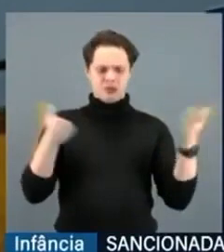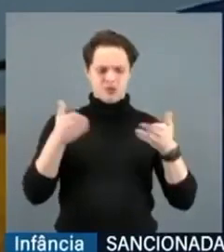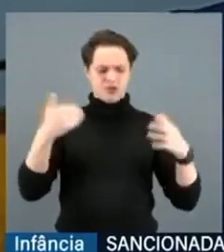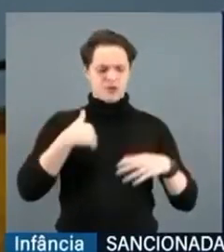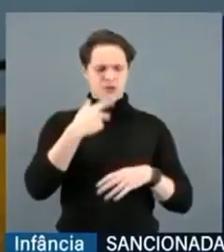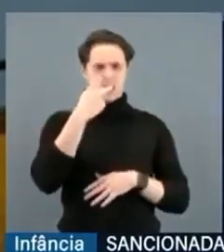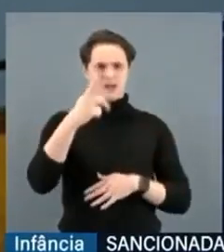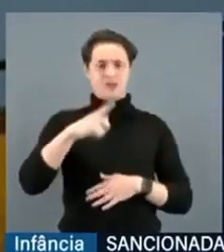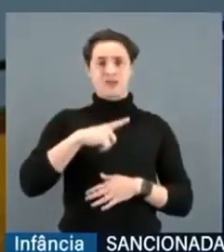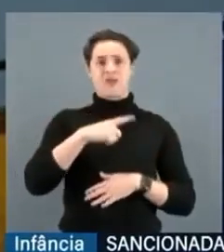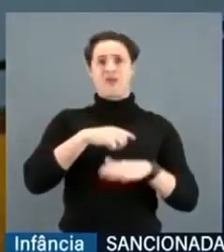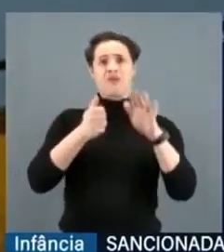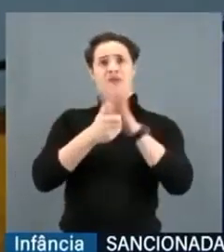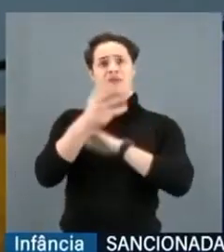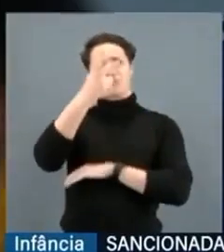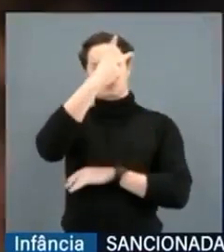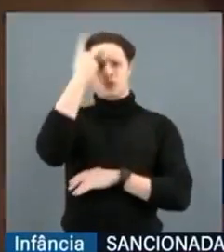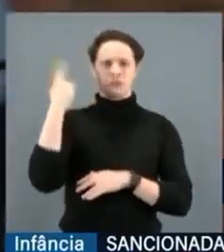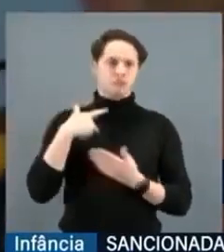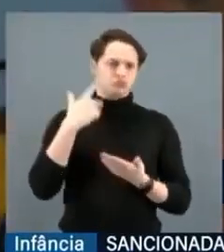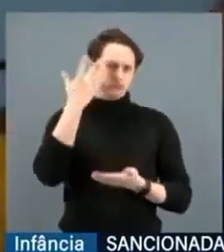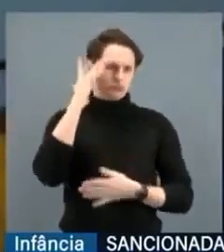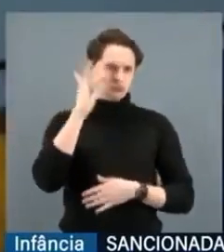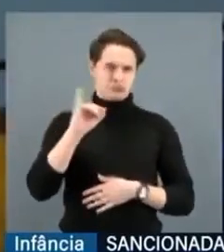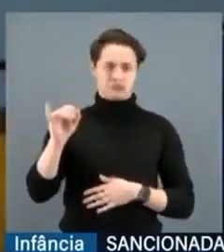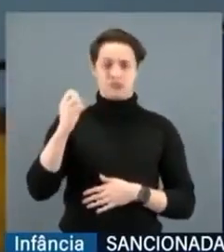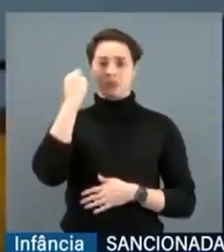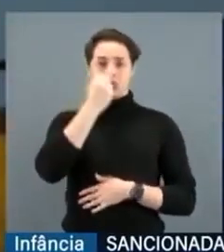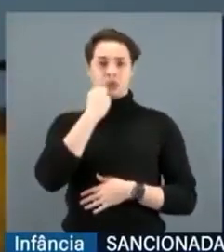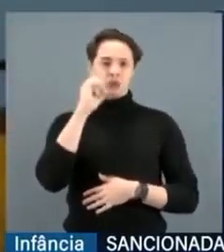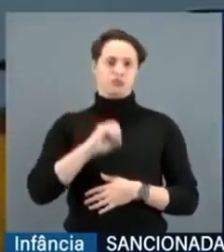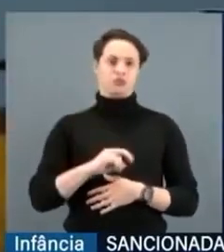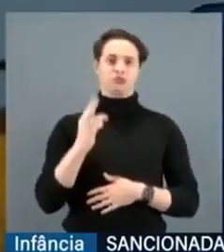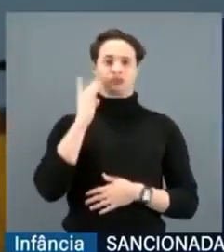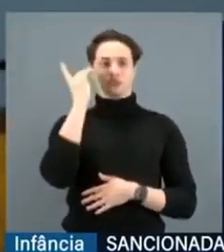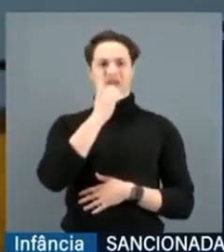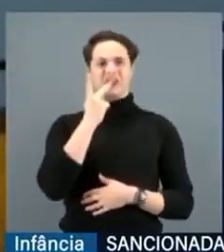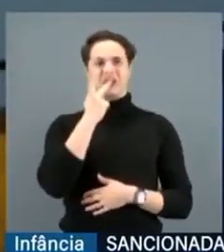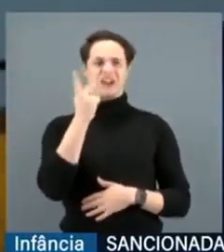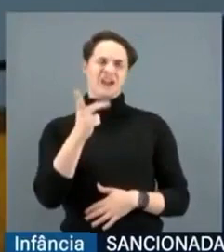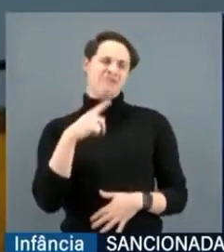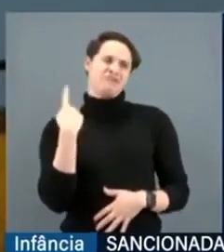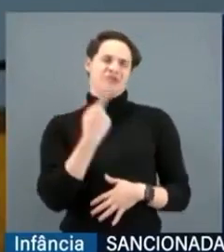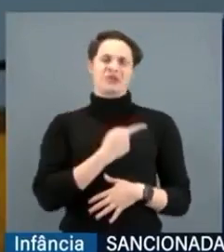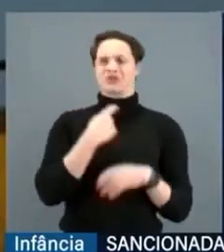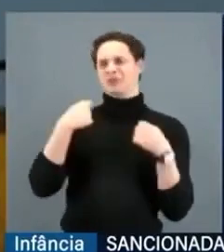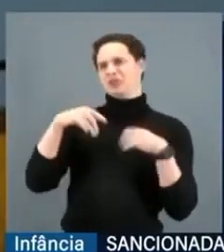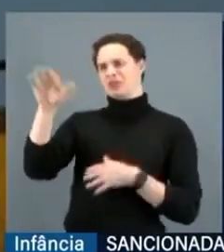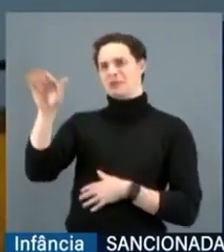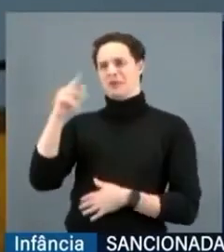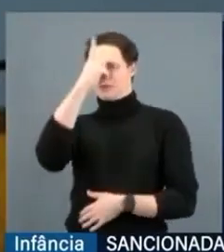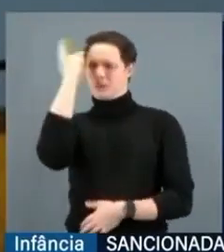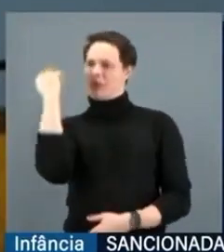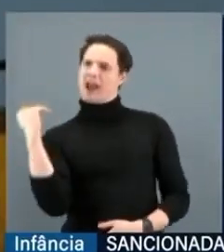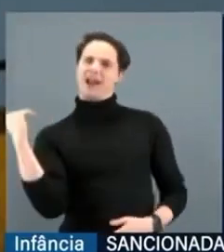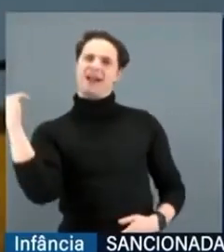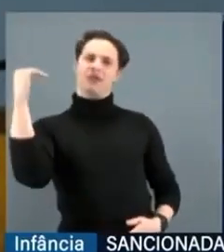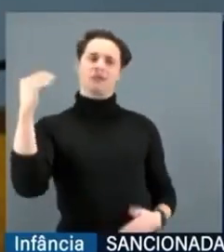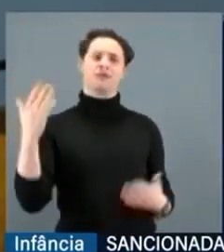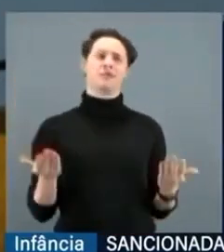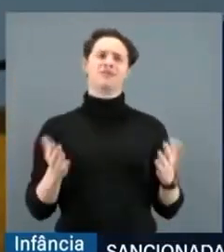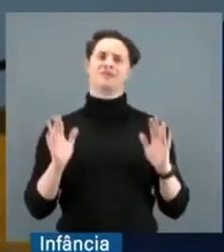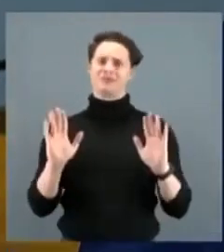tem milhares de nomes, escutei aqui, não sei se foi senadora ou deputada falando, questão para a gente tem que convocar os grandes, os peixes pequenos. Pera